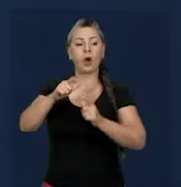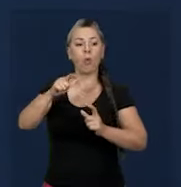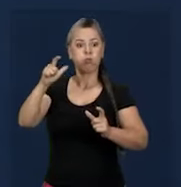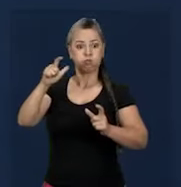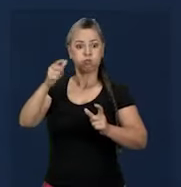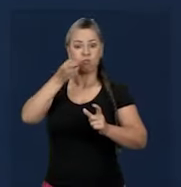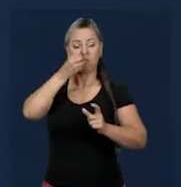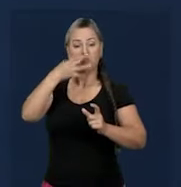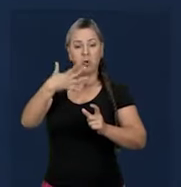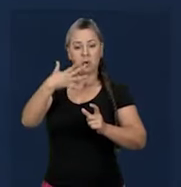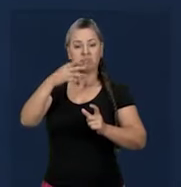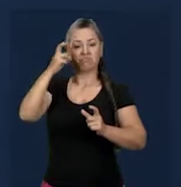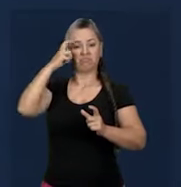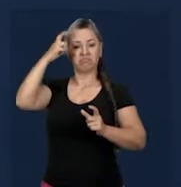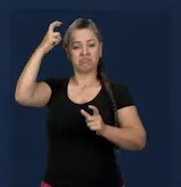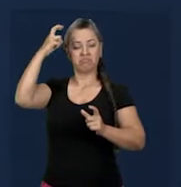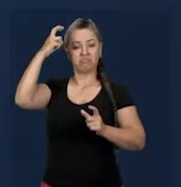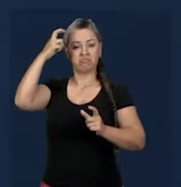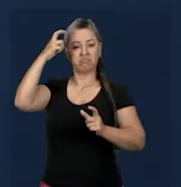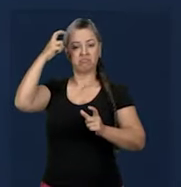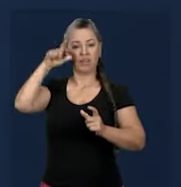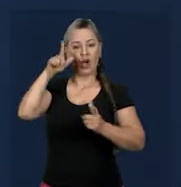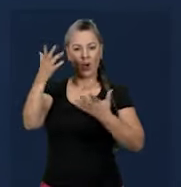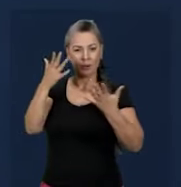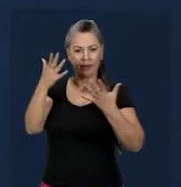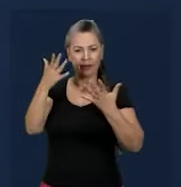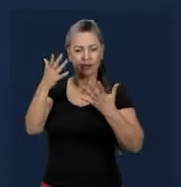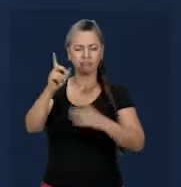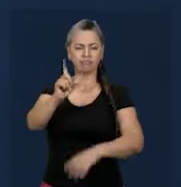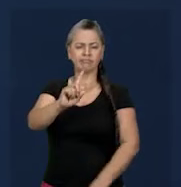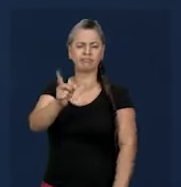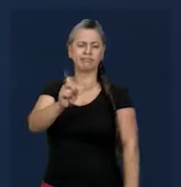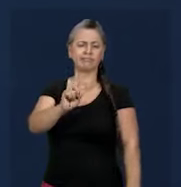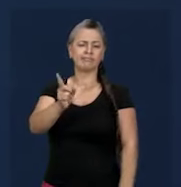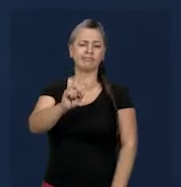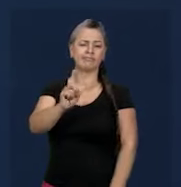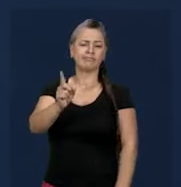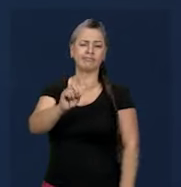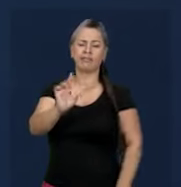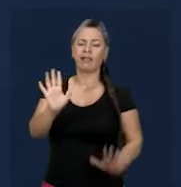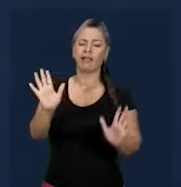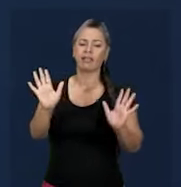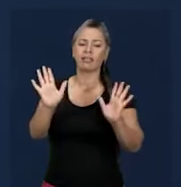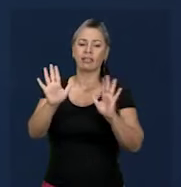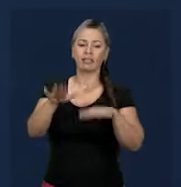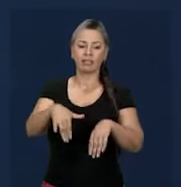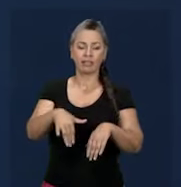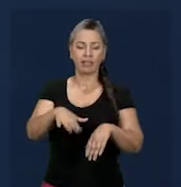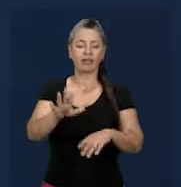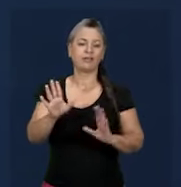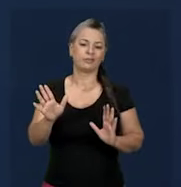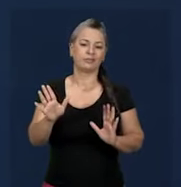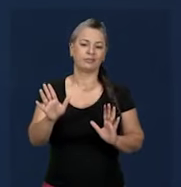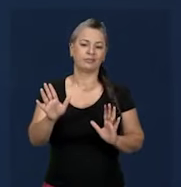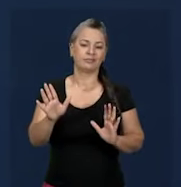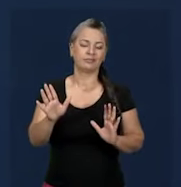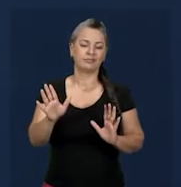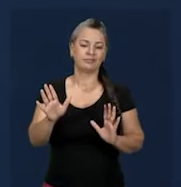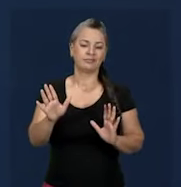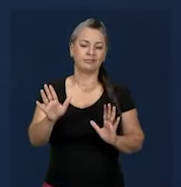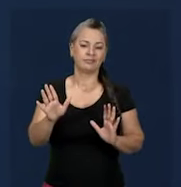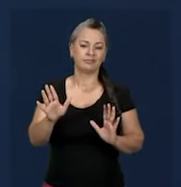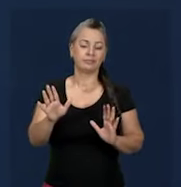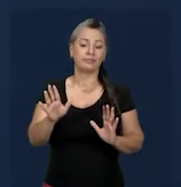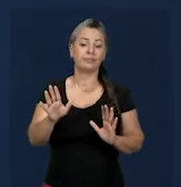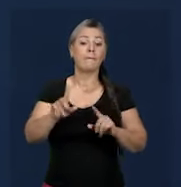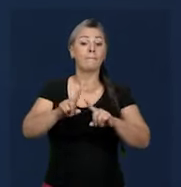muito grande, que a espécie é muito inteligente, tem o cognitivo muito desenvolvido,